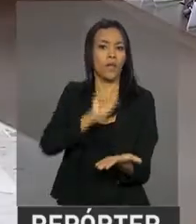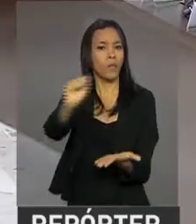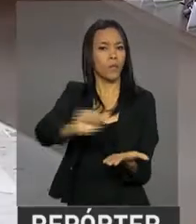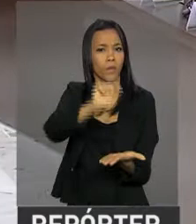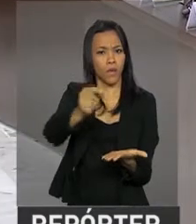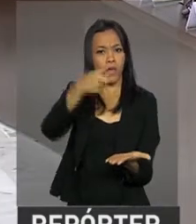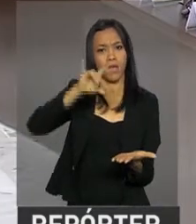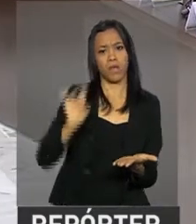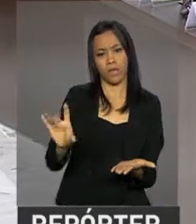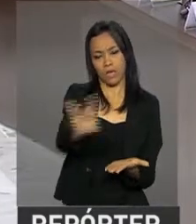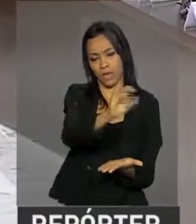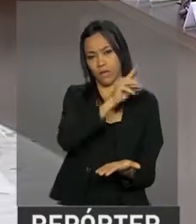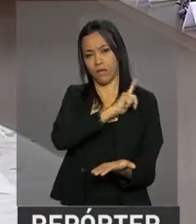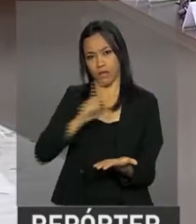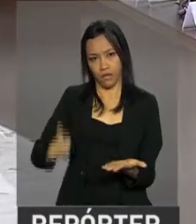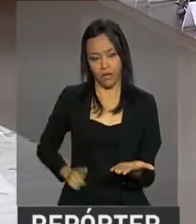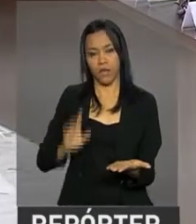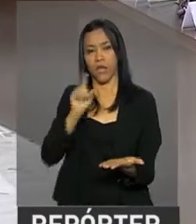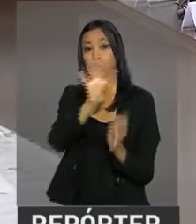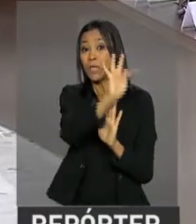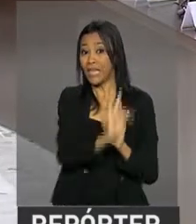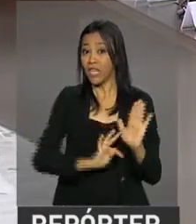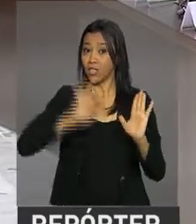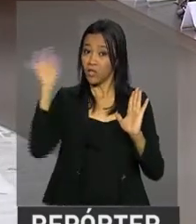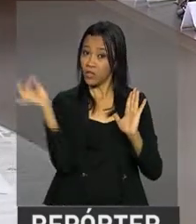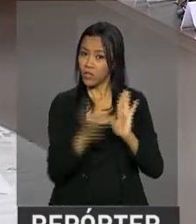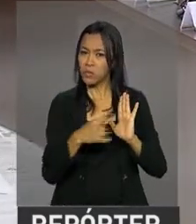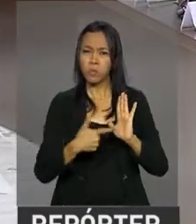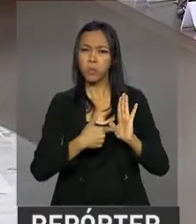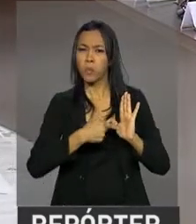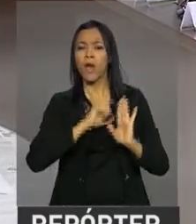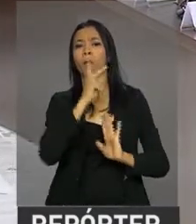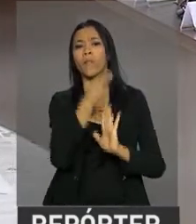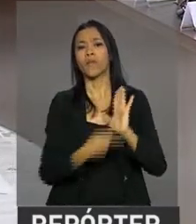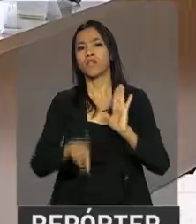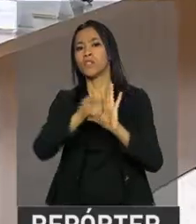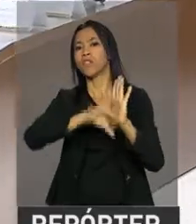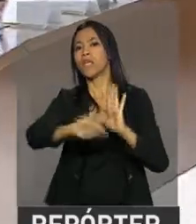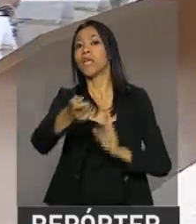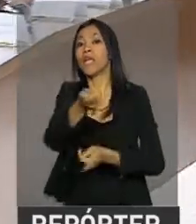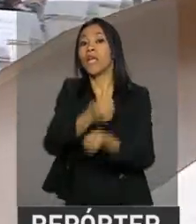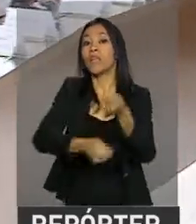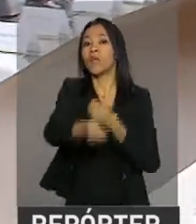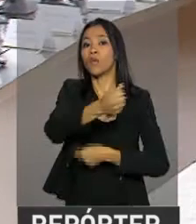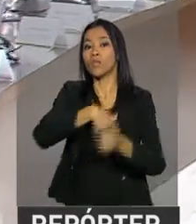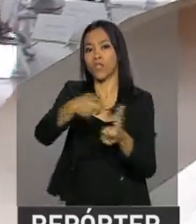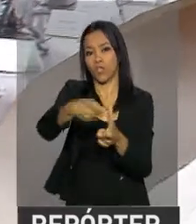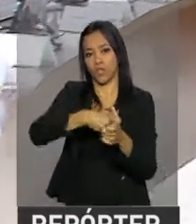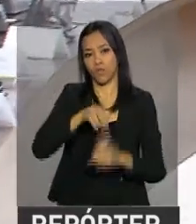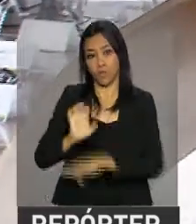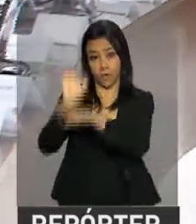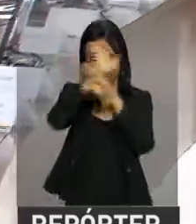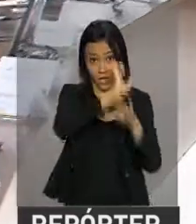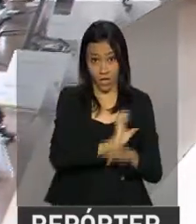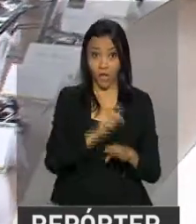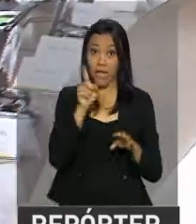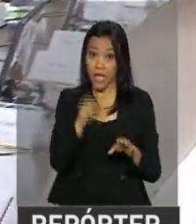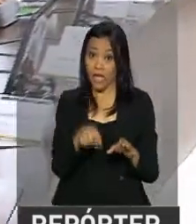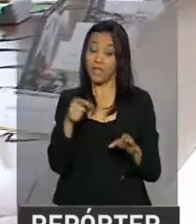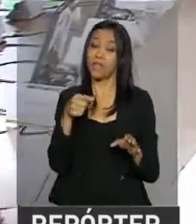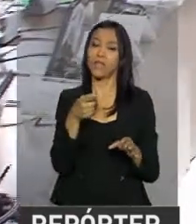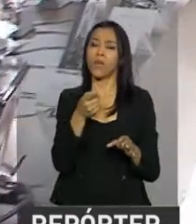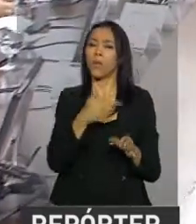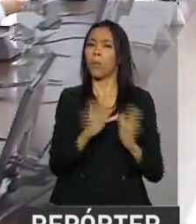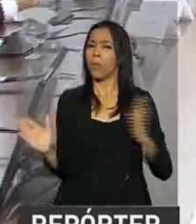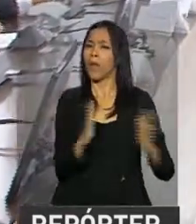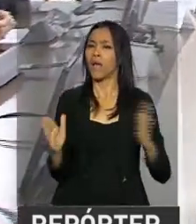a retomada do texto original do projeto de lei que renegocia a dívida dos estados. A repactuação dá um prazo de 20 anos